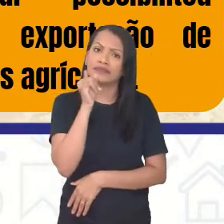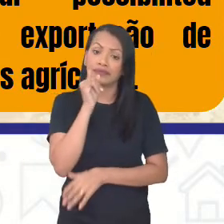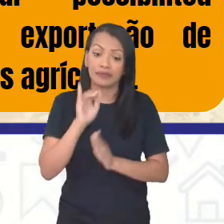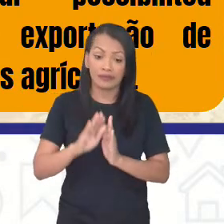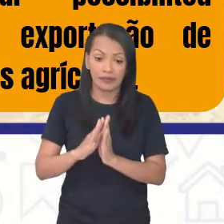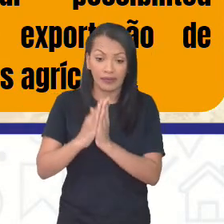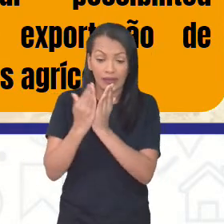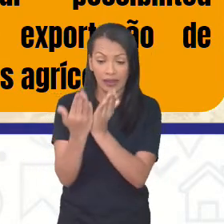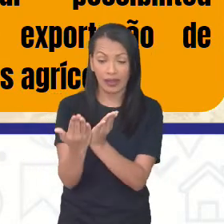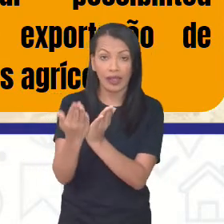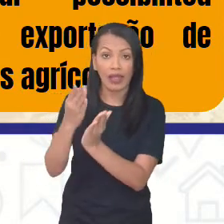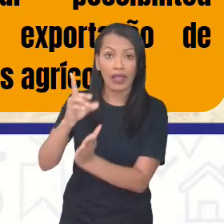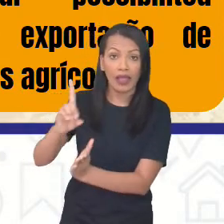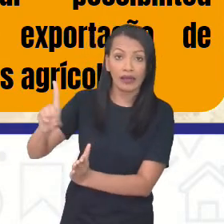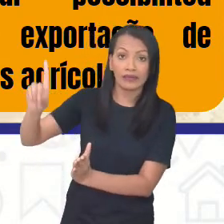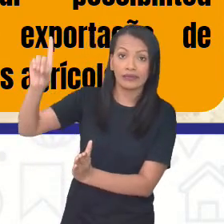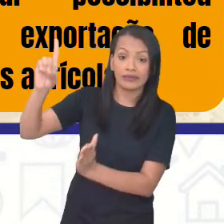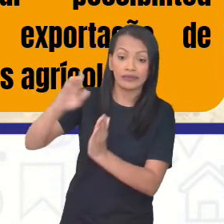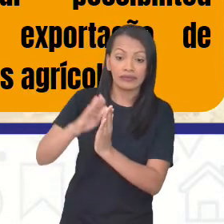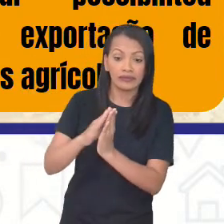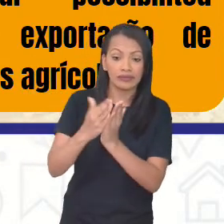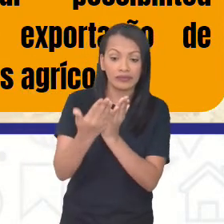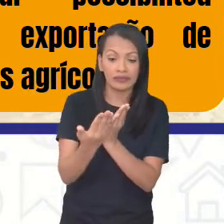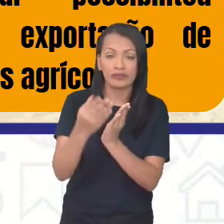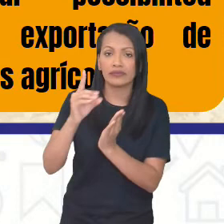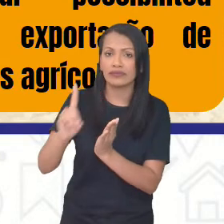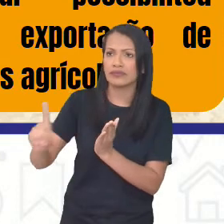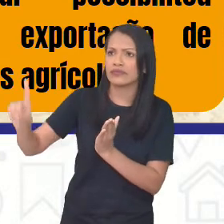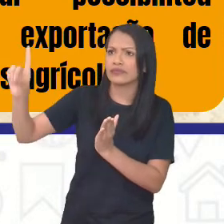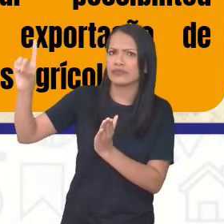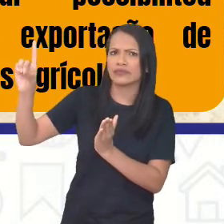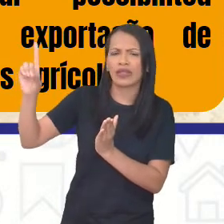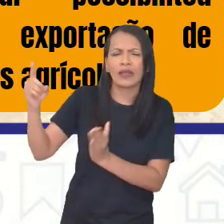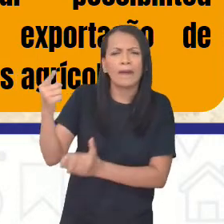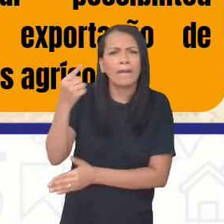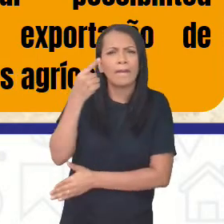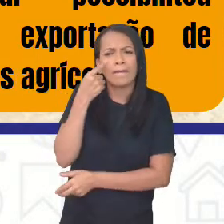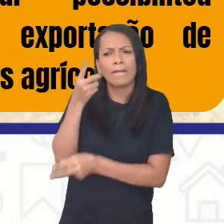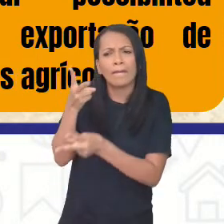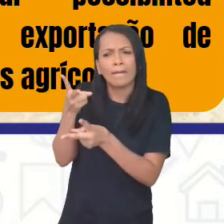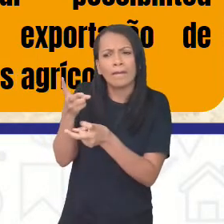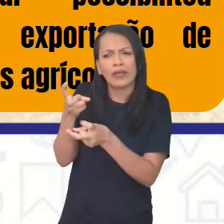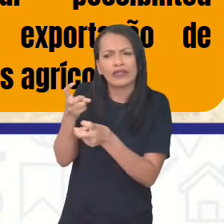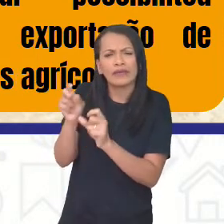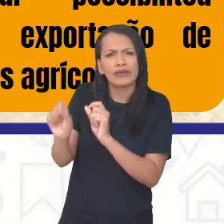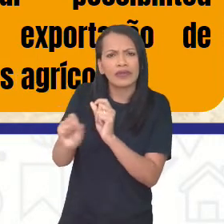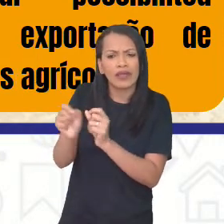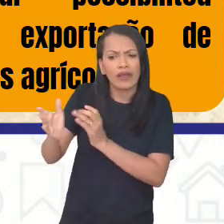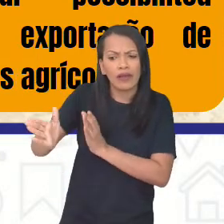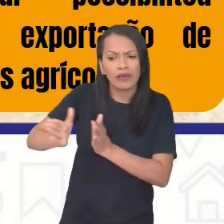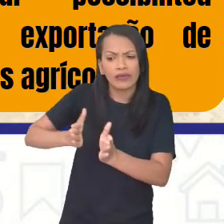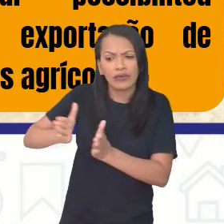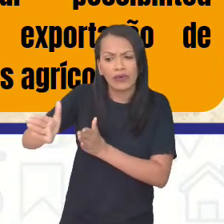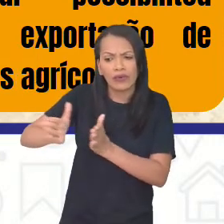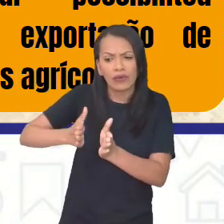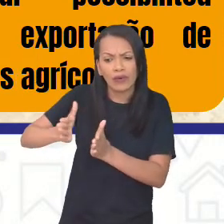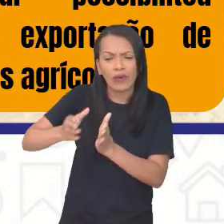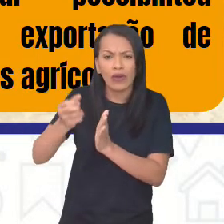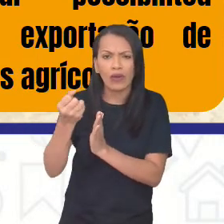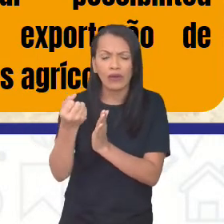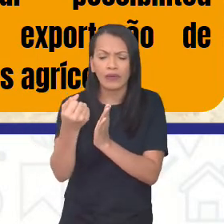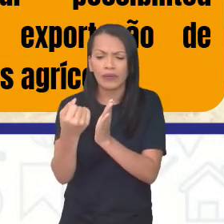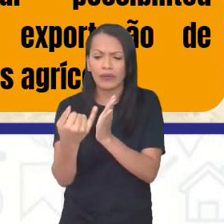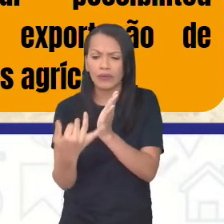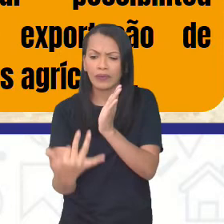né? Lê lá no Pentateuco, né? Observa que, por exemplo, durante o período onde se narra ali